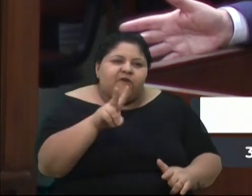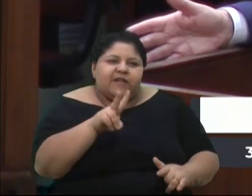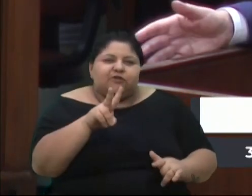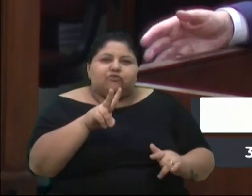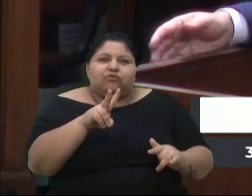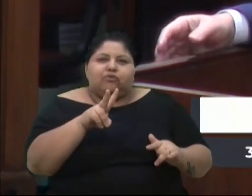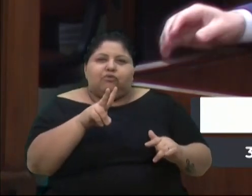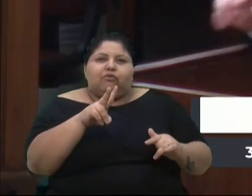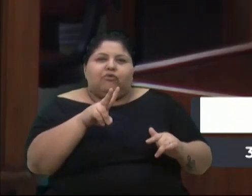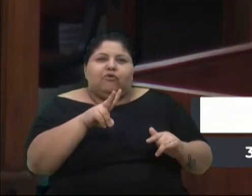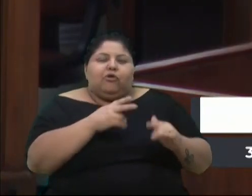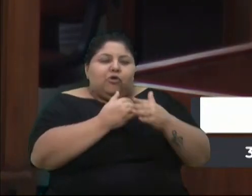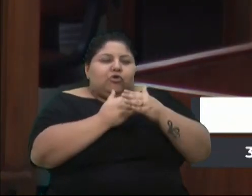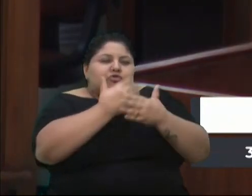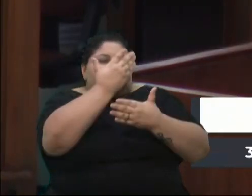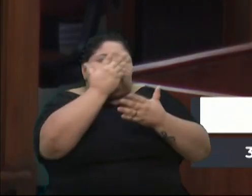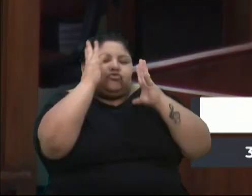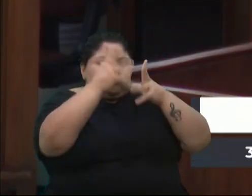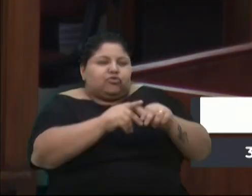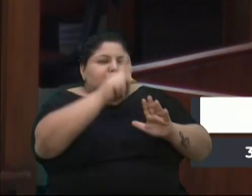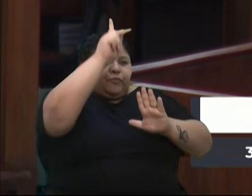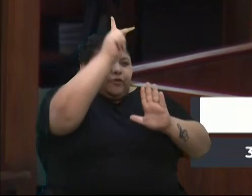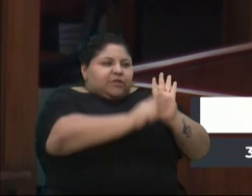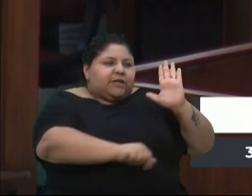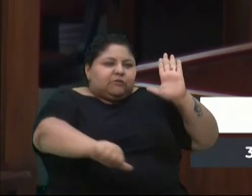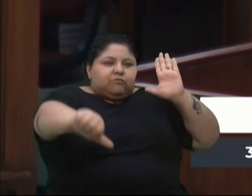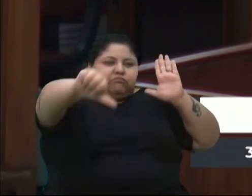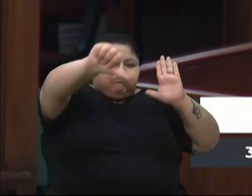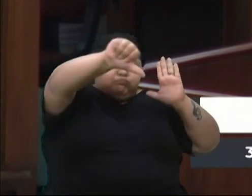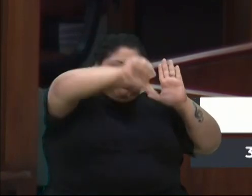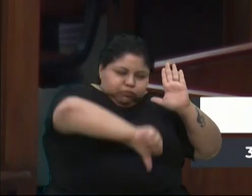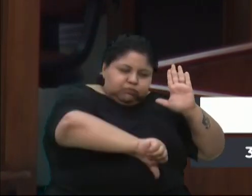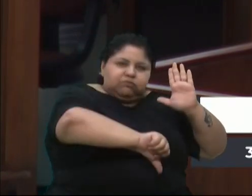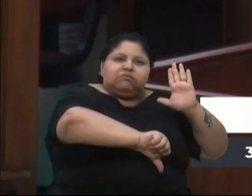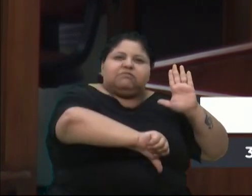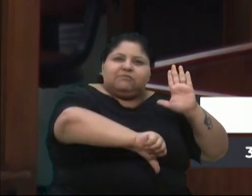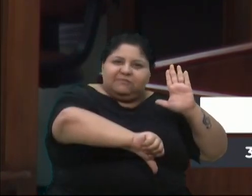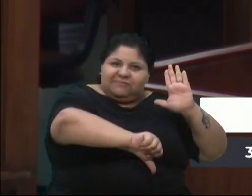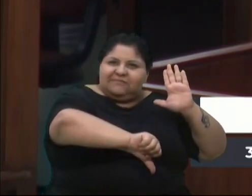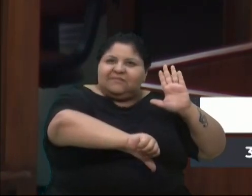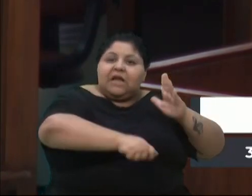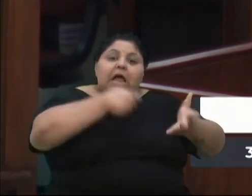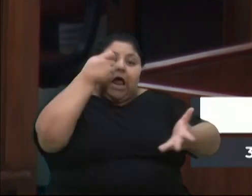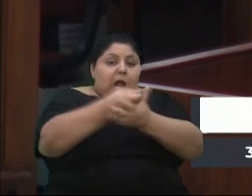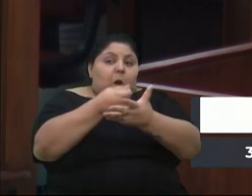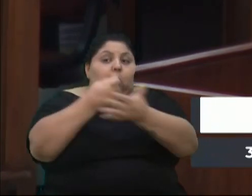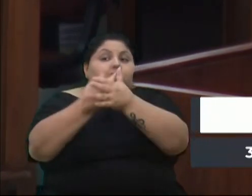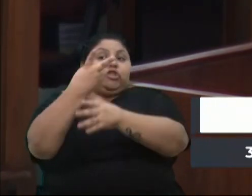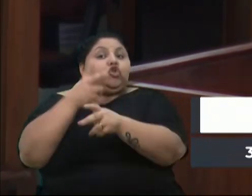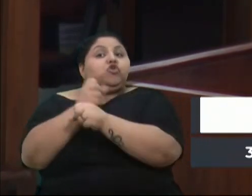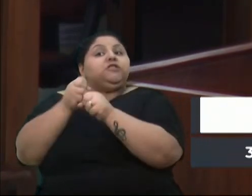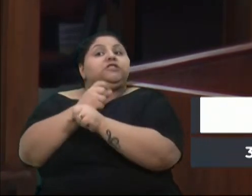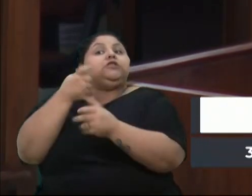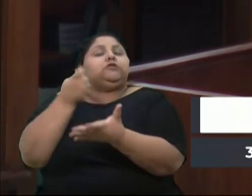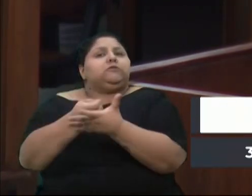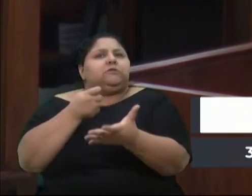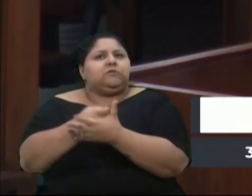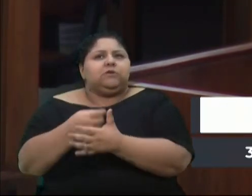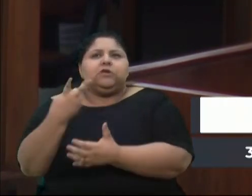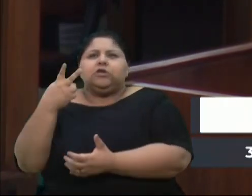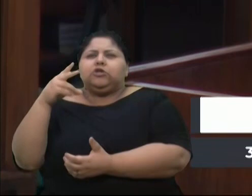abaixo. Então, e isso que eu gostaria de dizer para vocês, o desespero e a luta foram de dois anos lutando. De